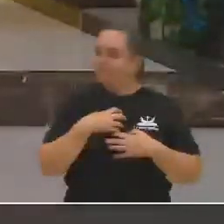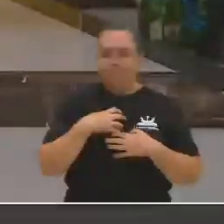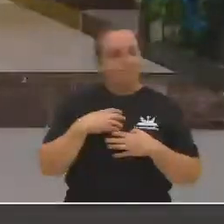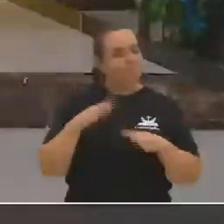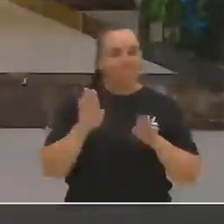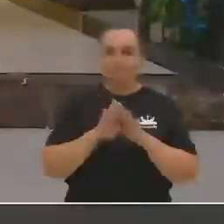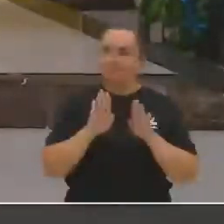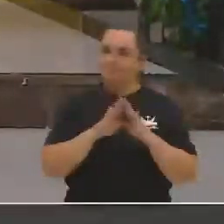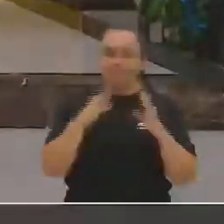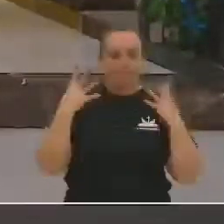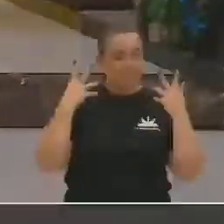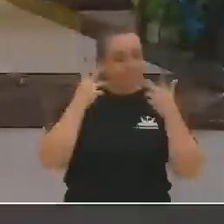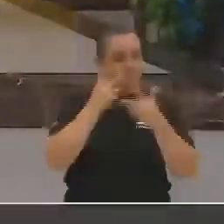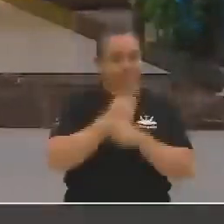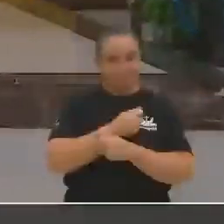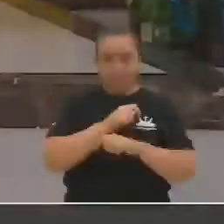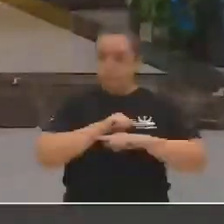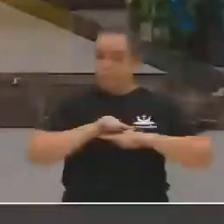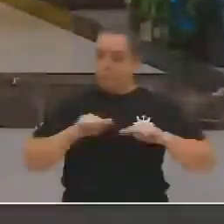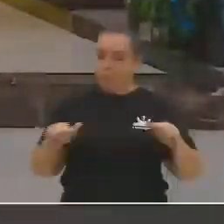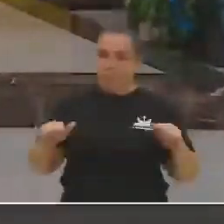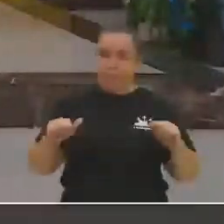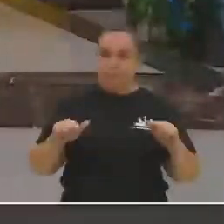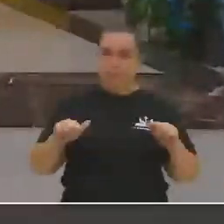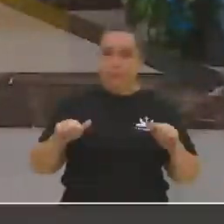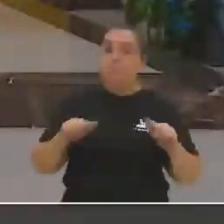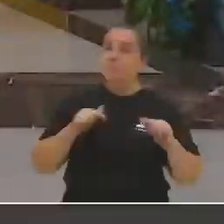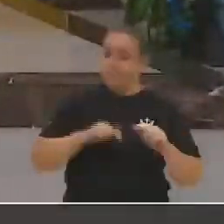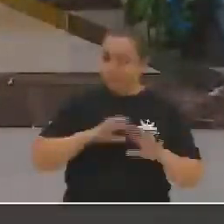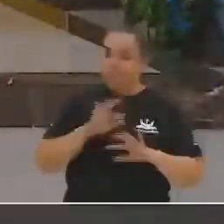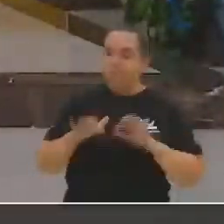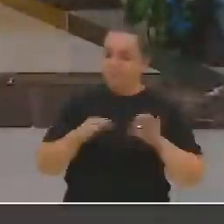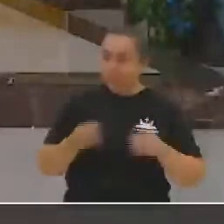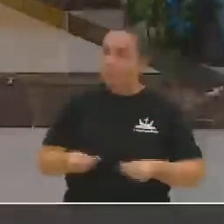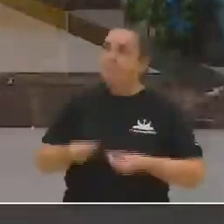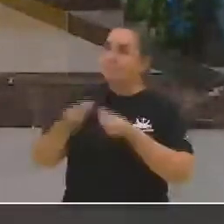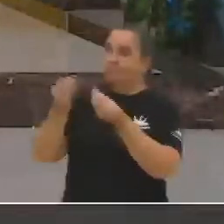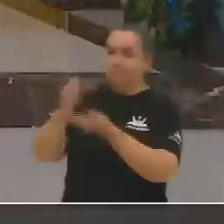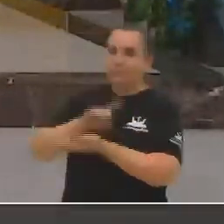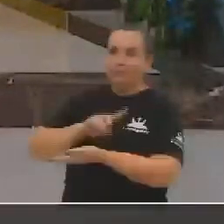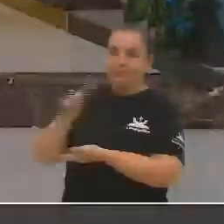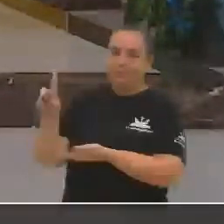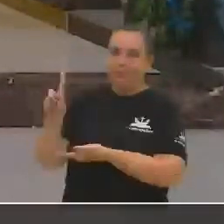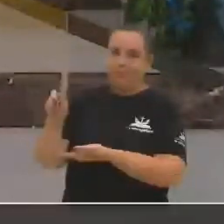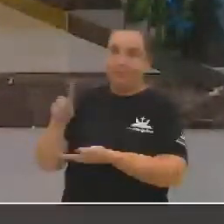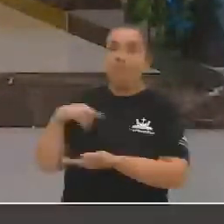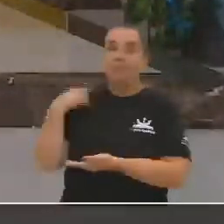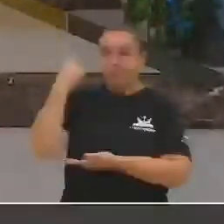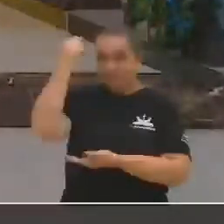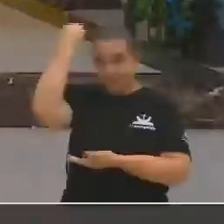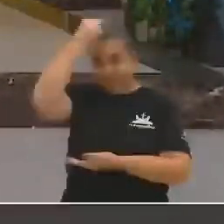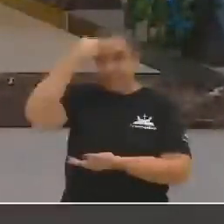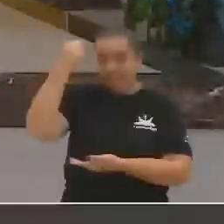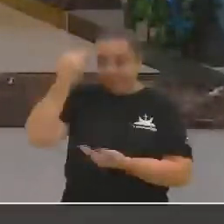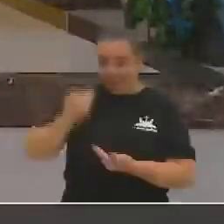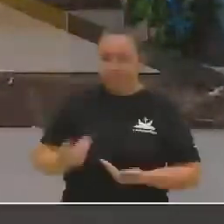a maior graça e gratidão que vamos dar a Deus é a santidade da nossa vida.